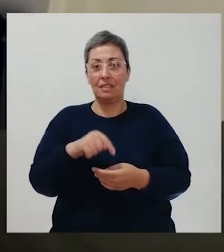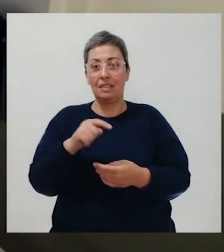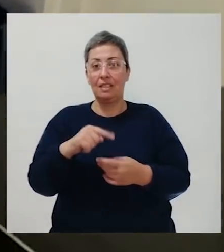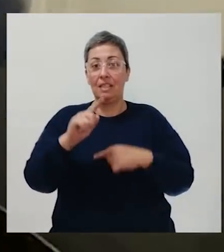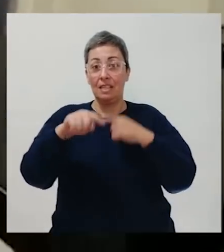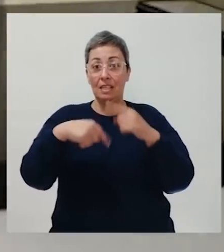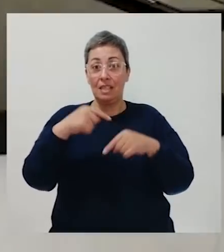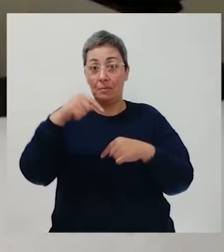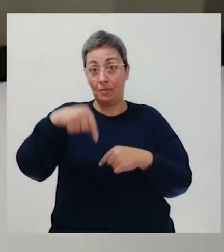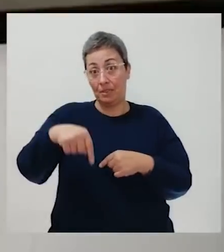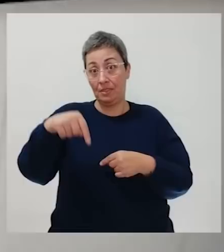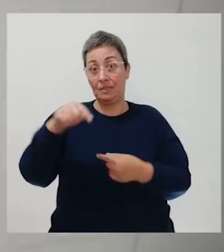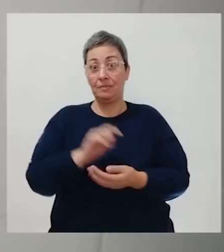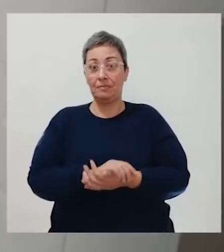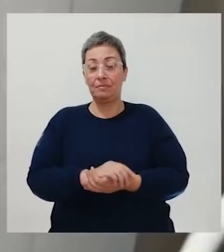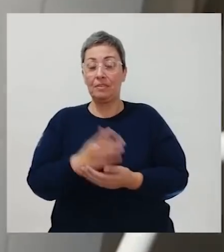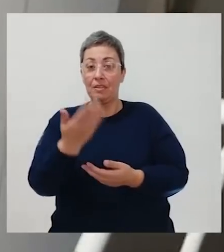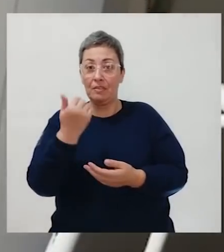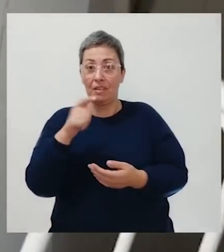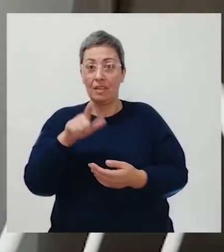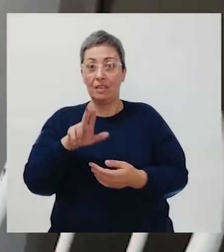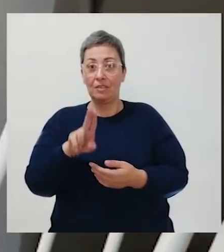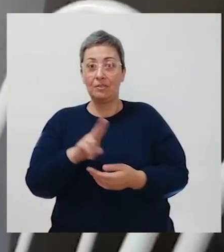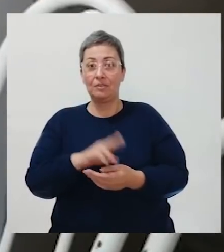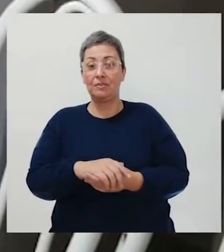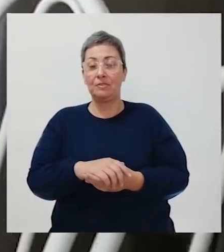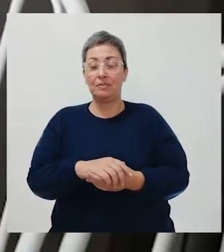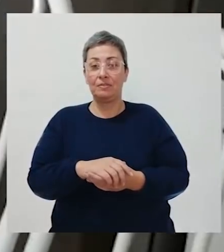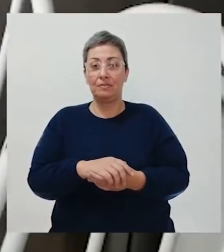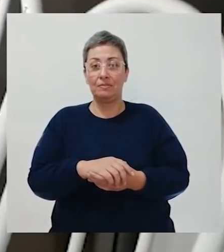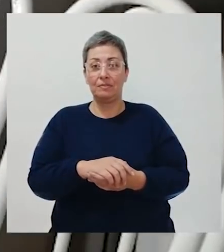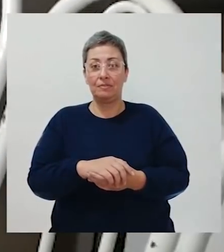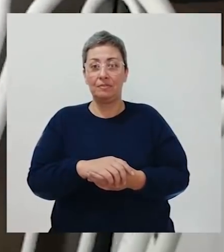Aqui. E depois aqui. Vem, Nu.